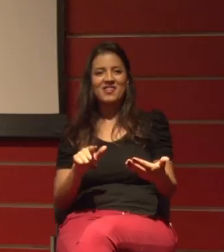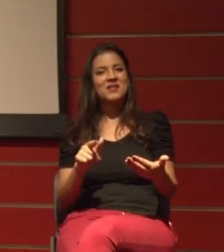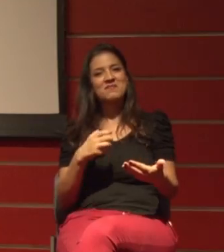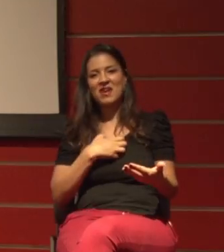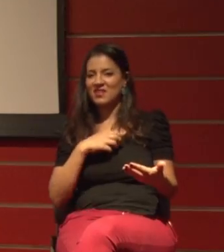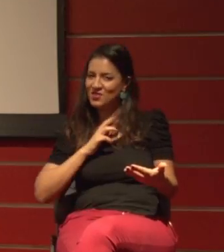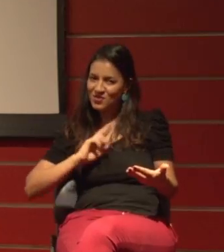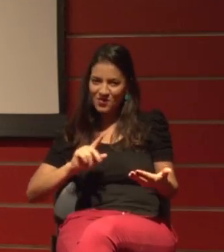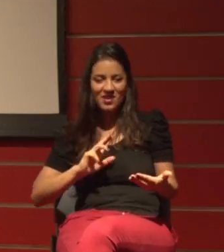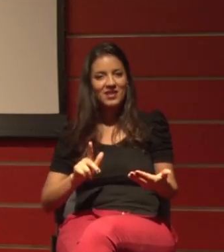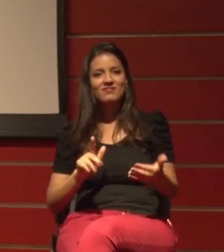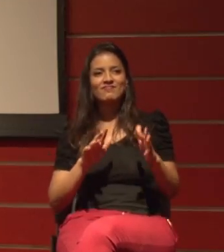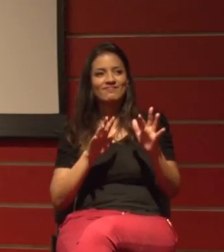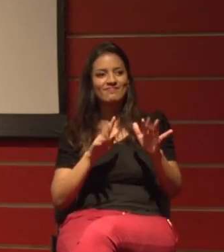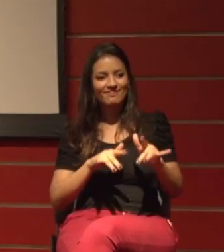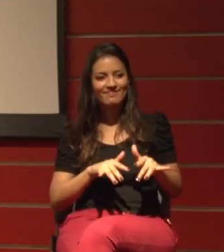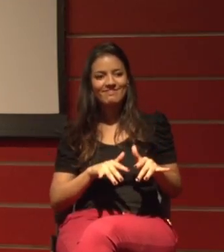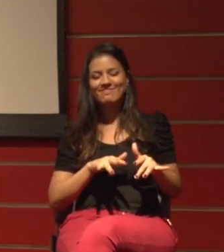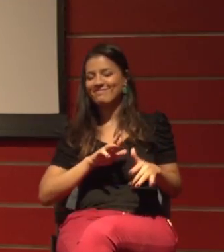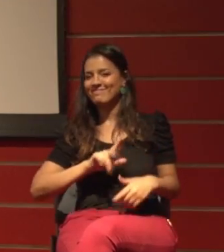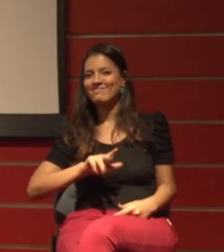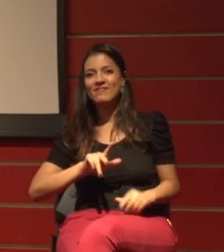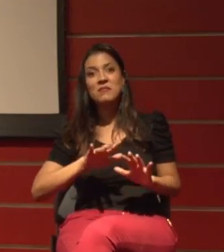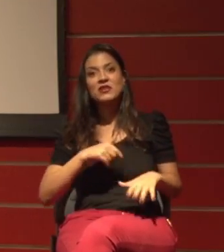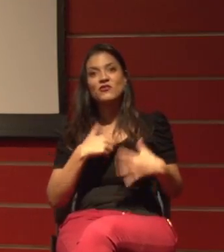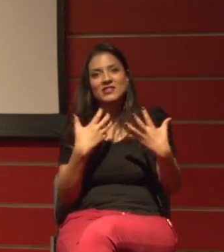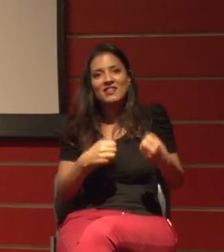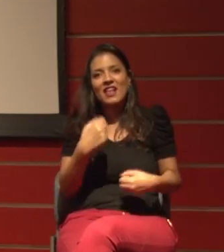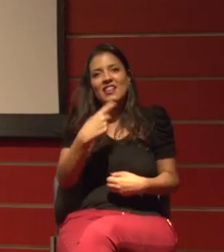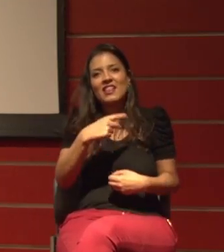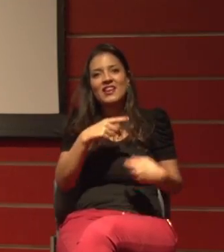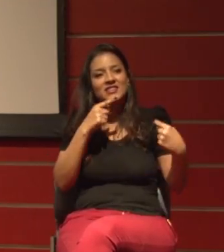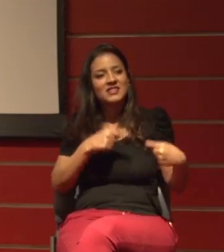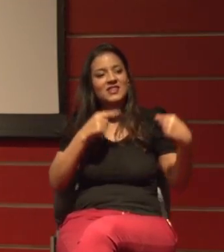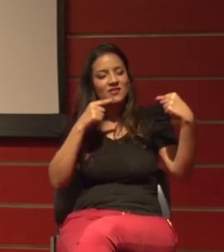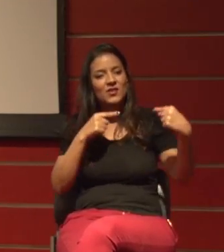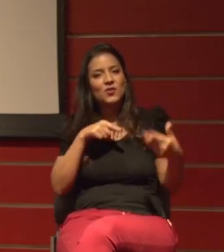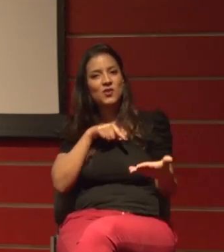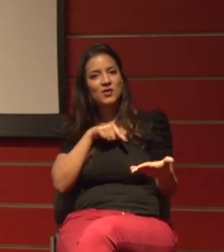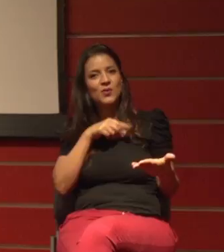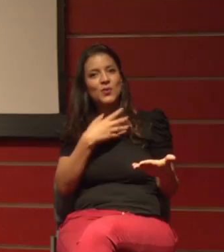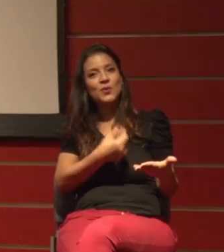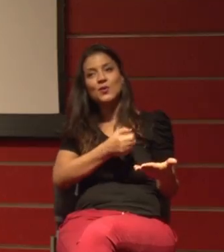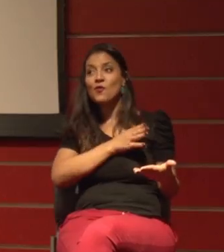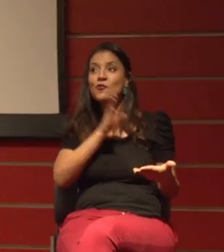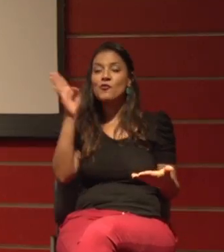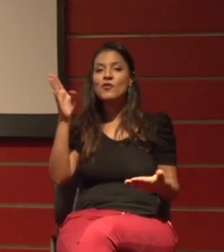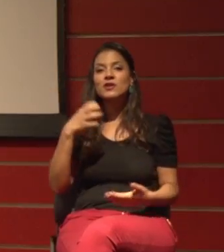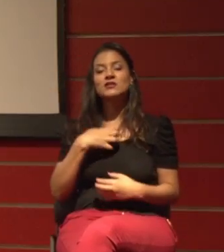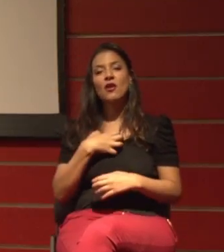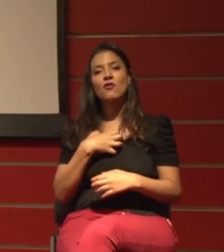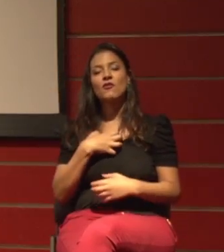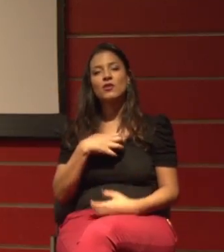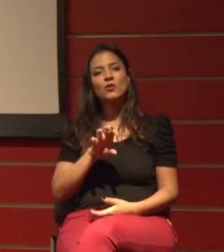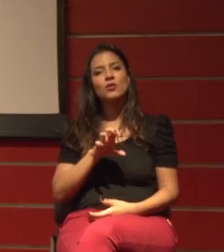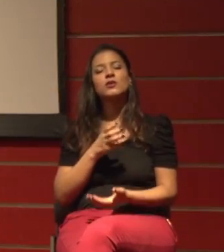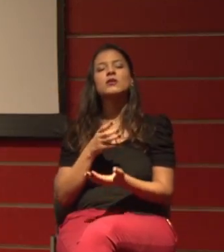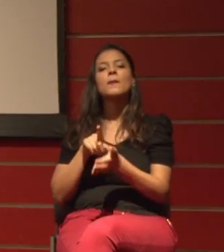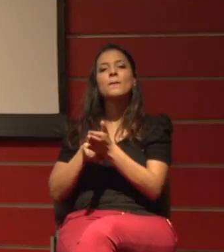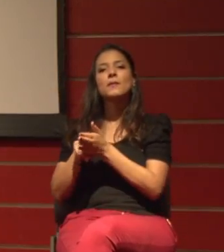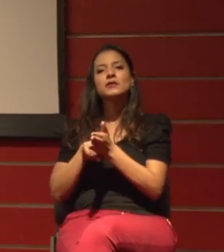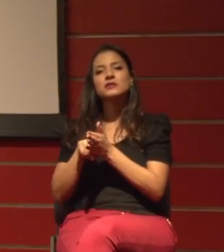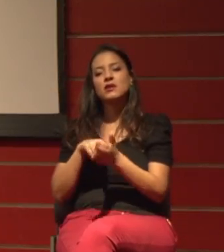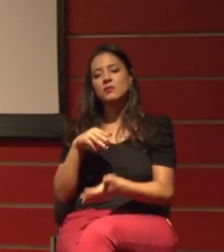né O Desafio dele então fui para Salvador e comecei a pesquisar sobre a rebelião malê E aí encontrei essa figura